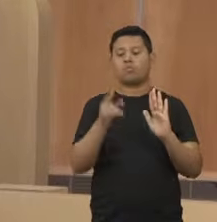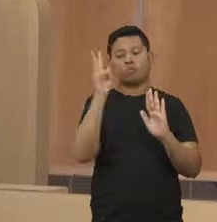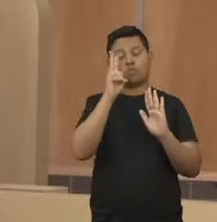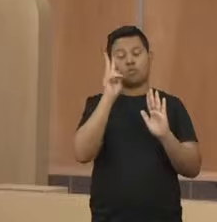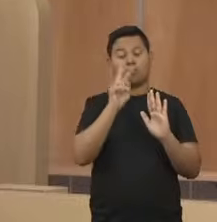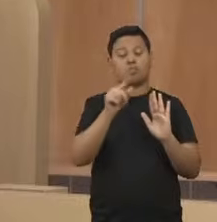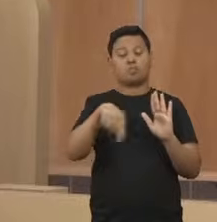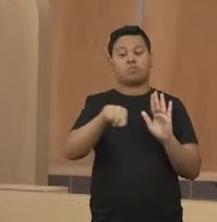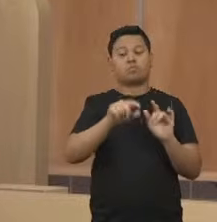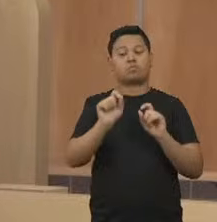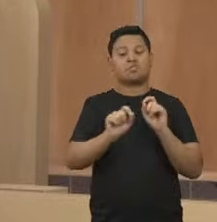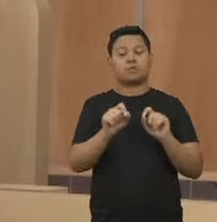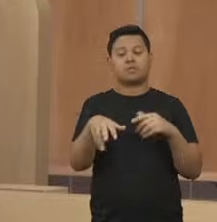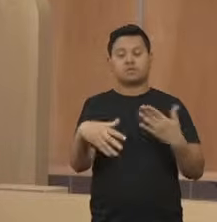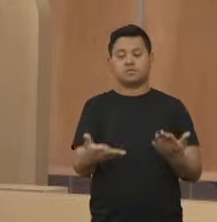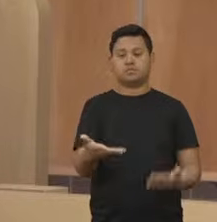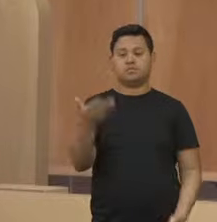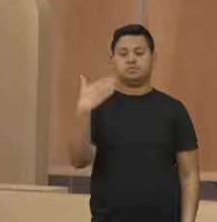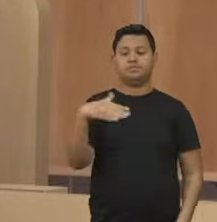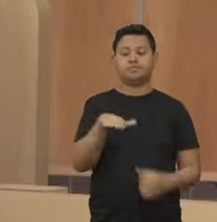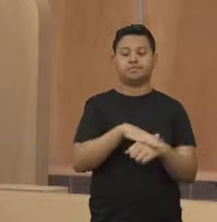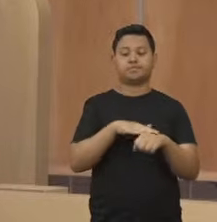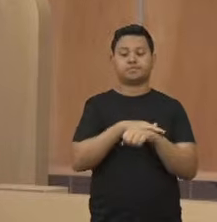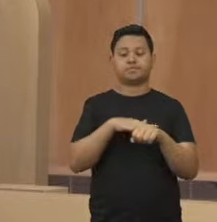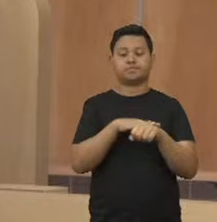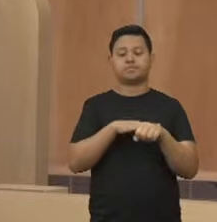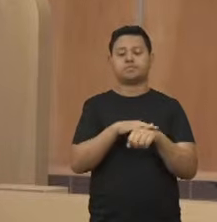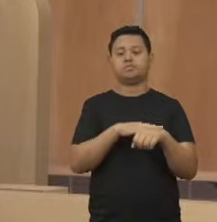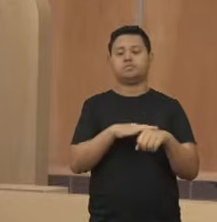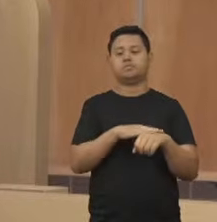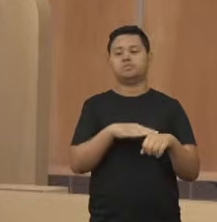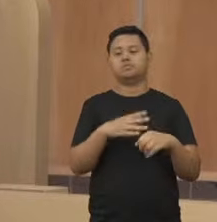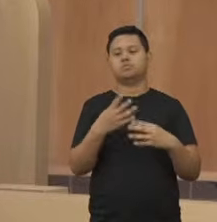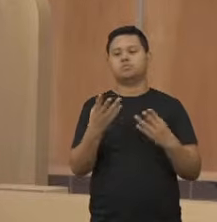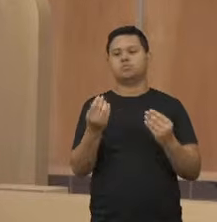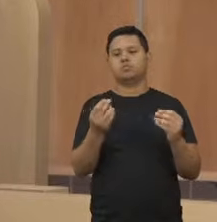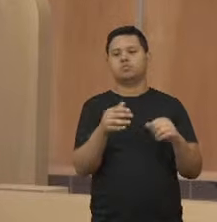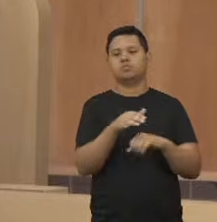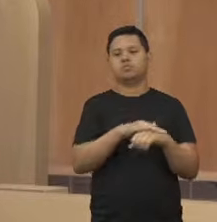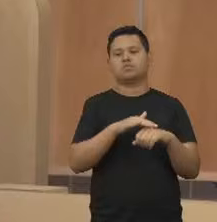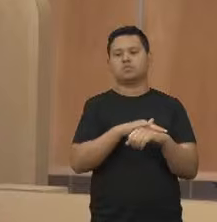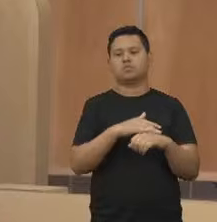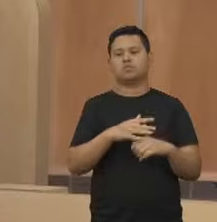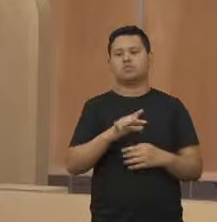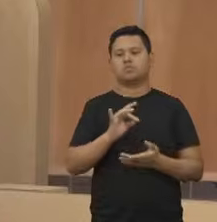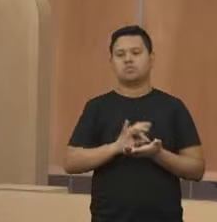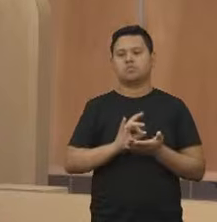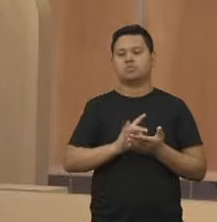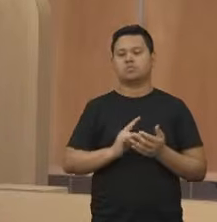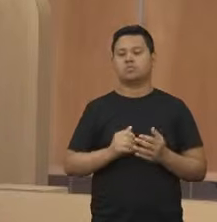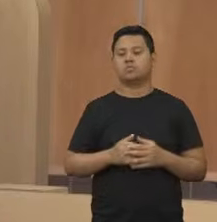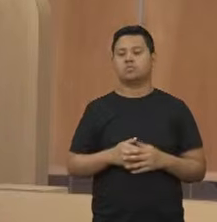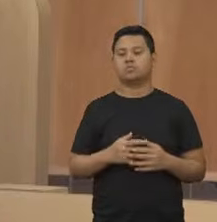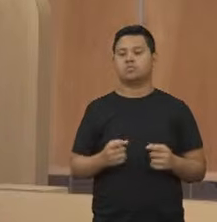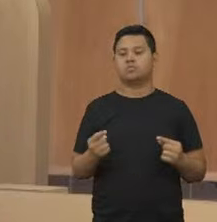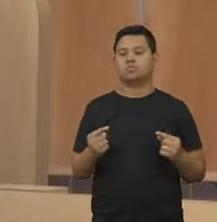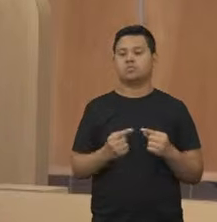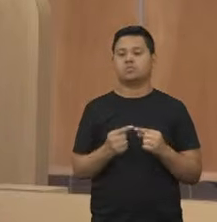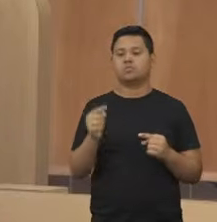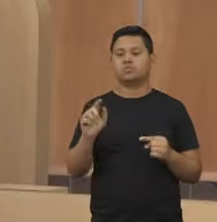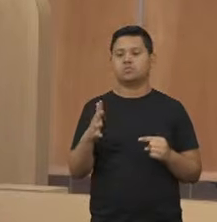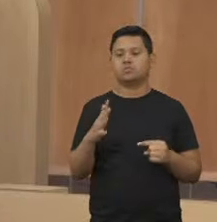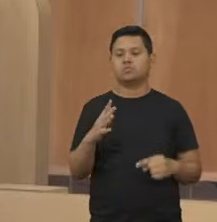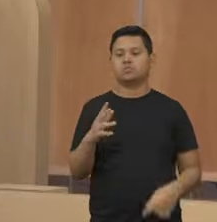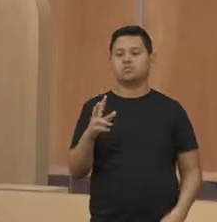aqui que quando eu estava conversando com bastante gente, né, e eu acredito que chegando próximo aí